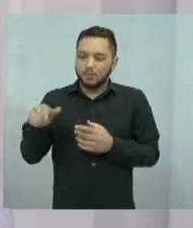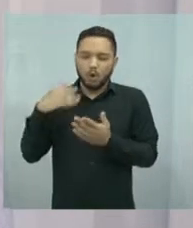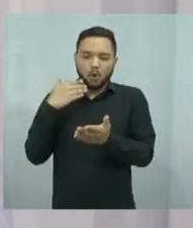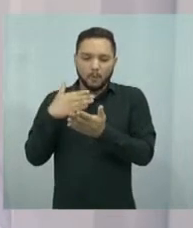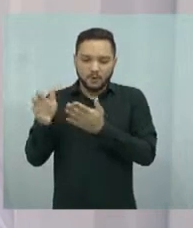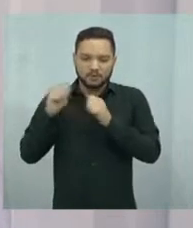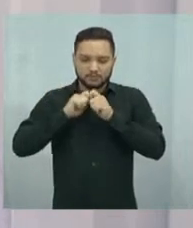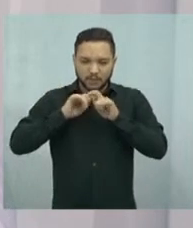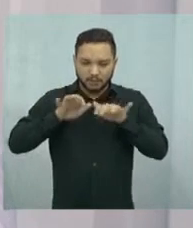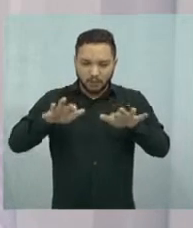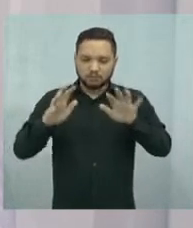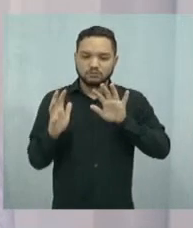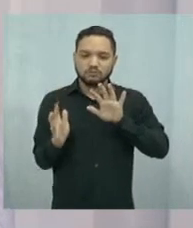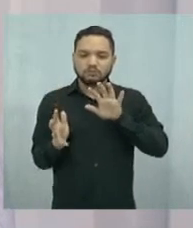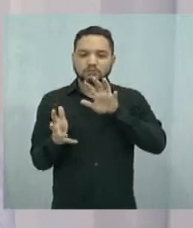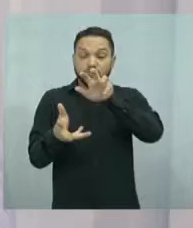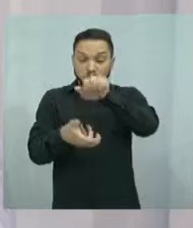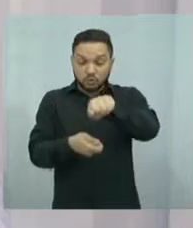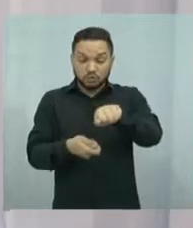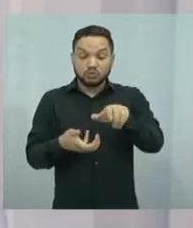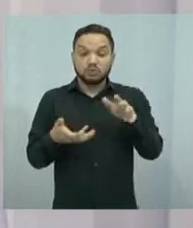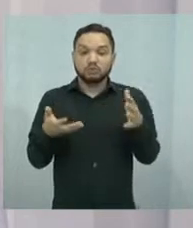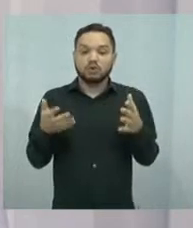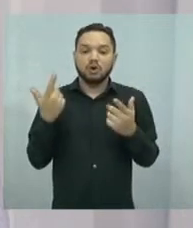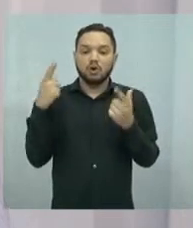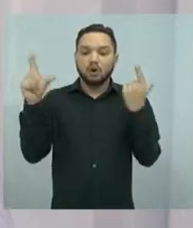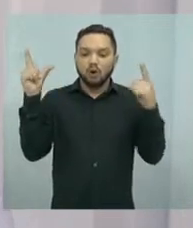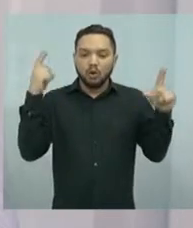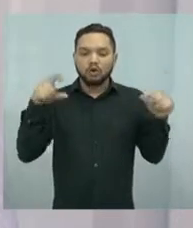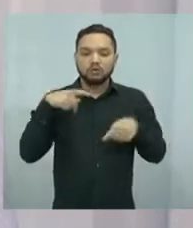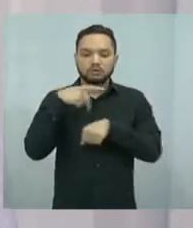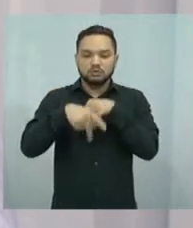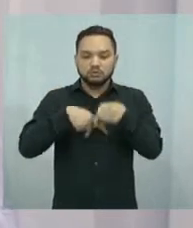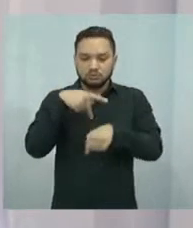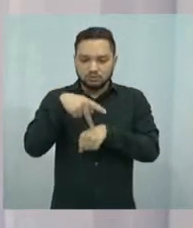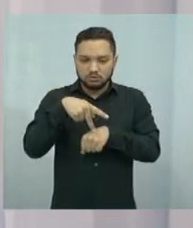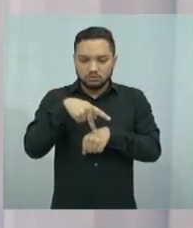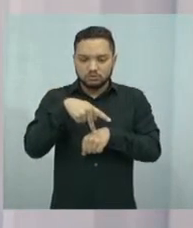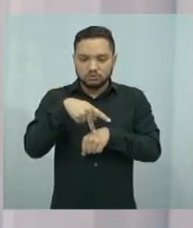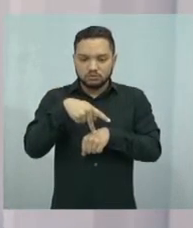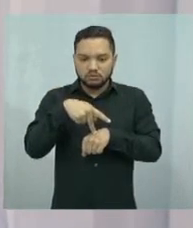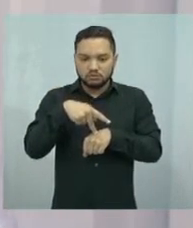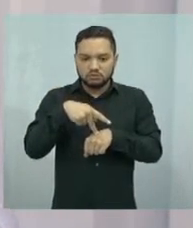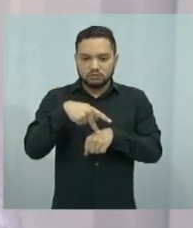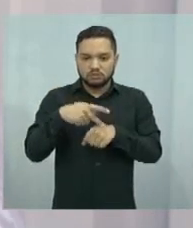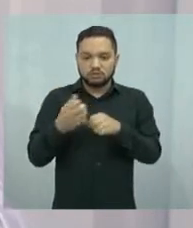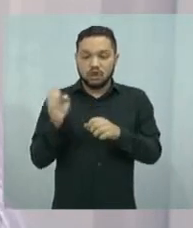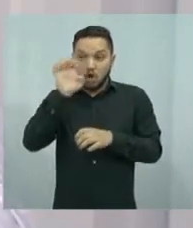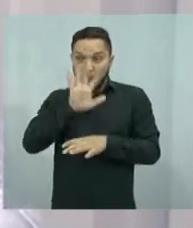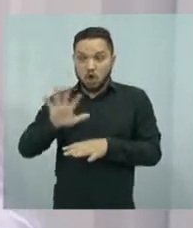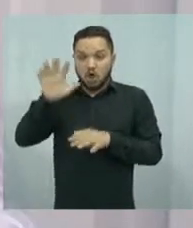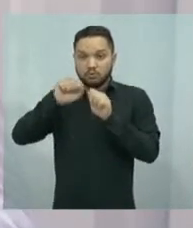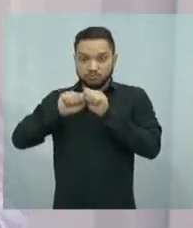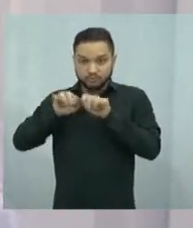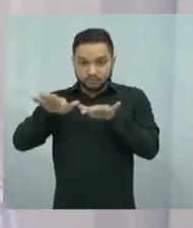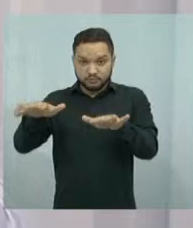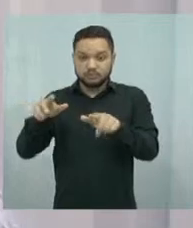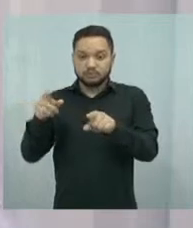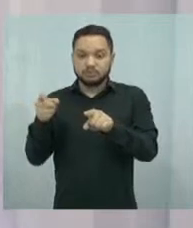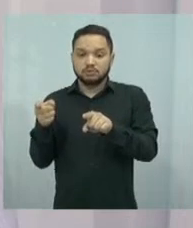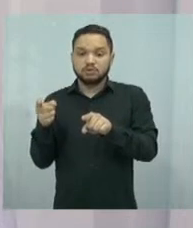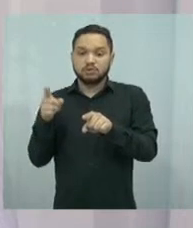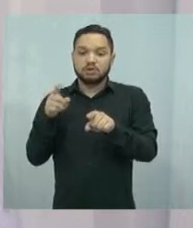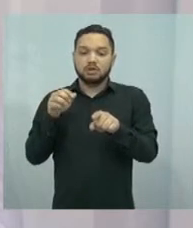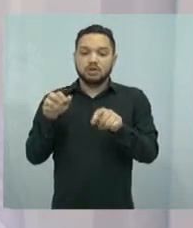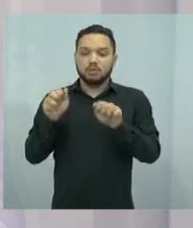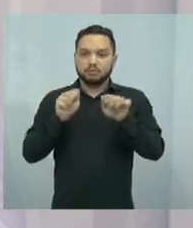internacional, outras sociedades nacionais, europeias, né, ela surge primeiro na Europa e depois vai irradiando em